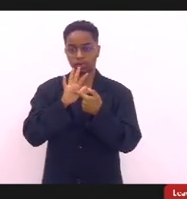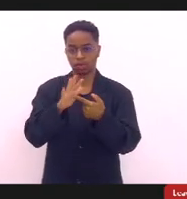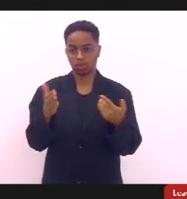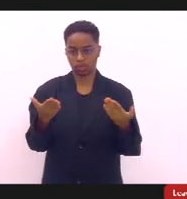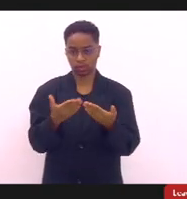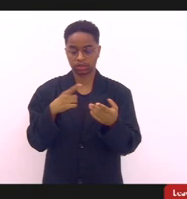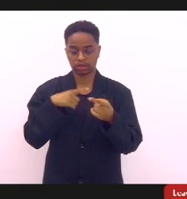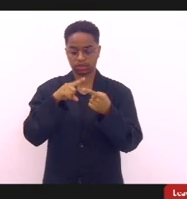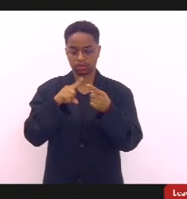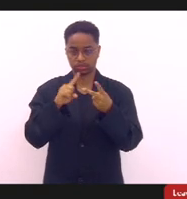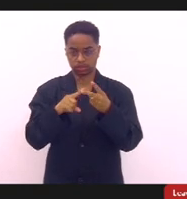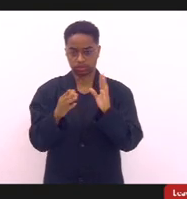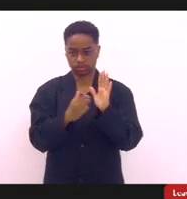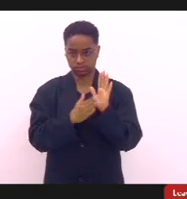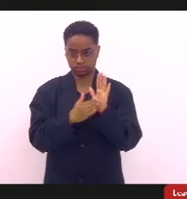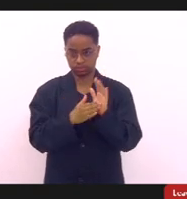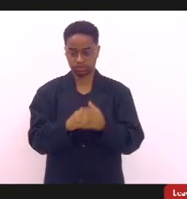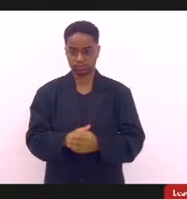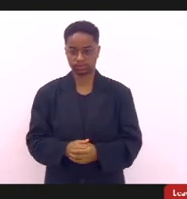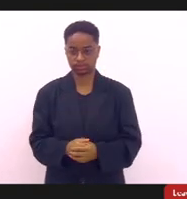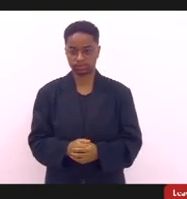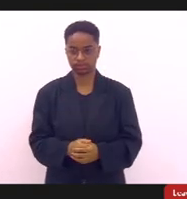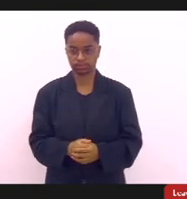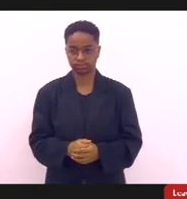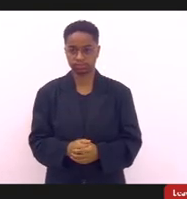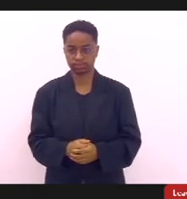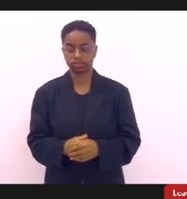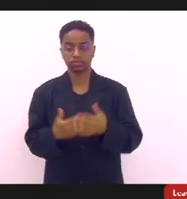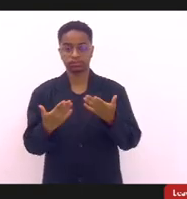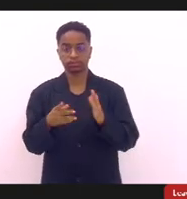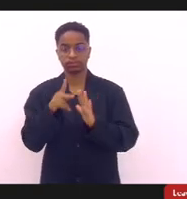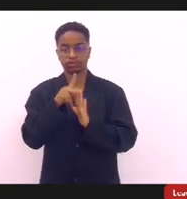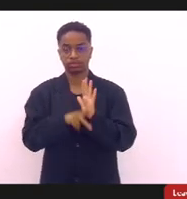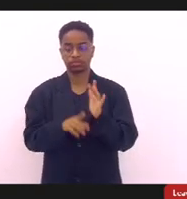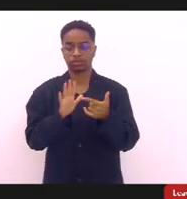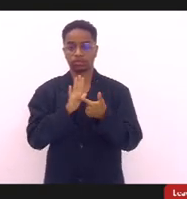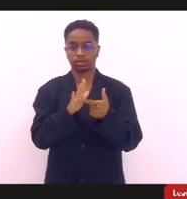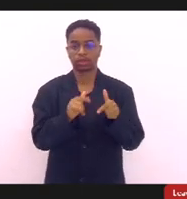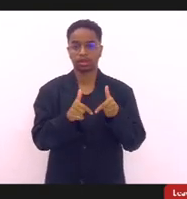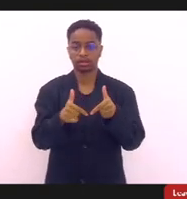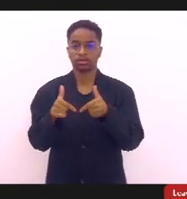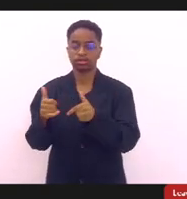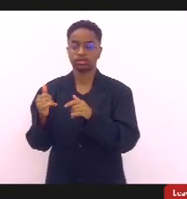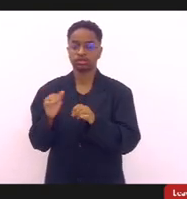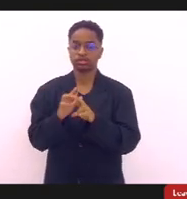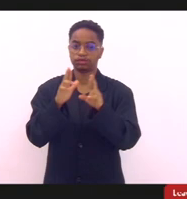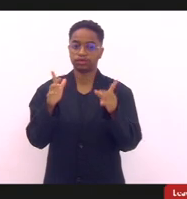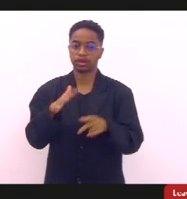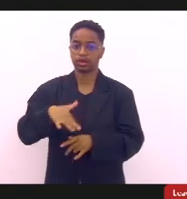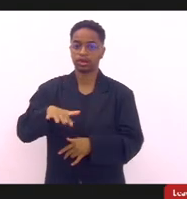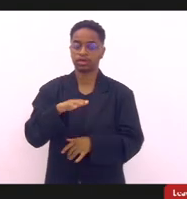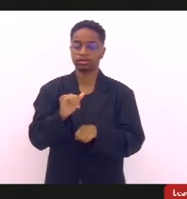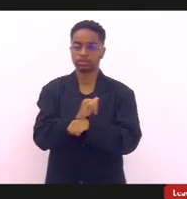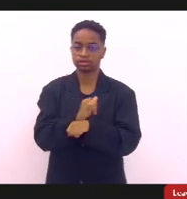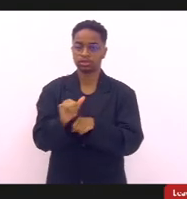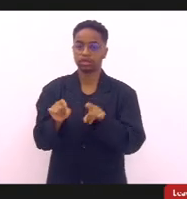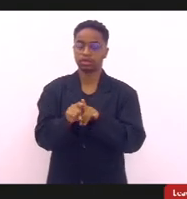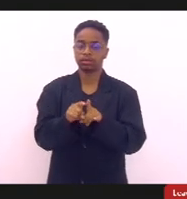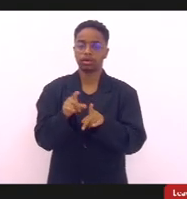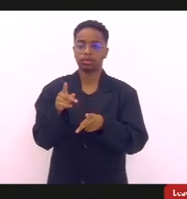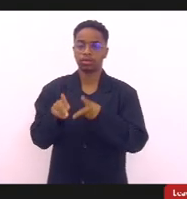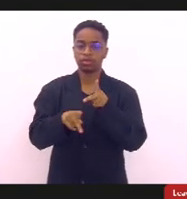as duas propostas, né, como resposta. E o projeto prevê ações diferentes à área estratégica, né, e a população privada de liberdade